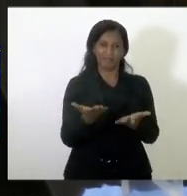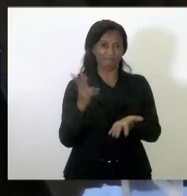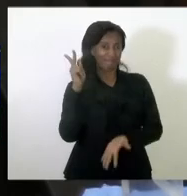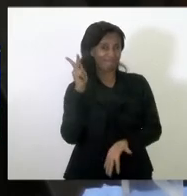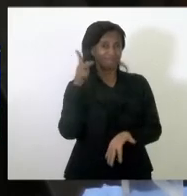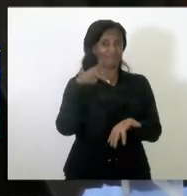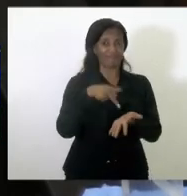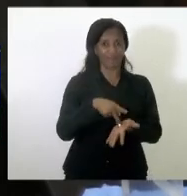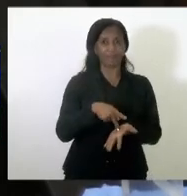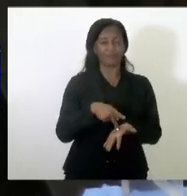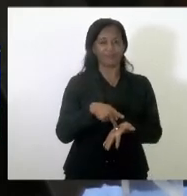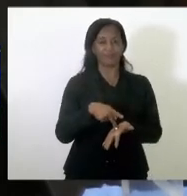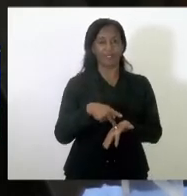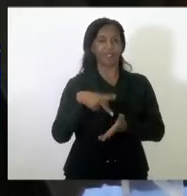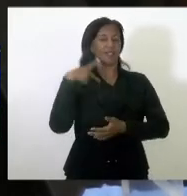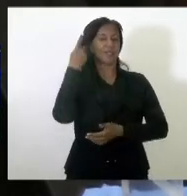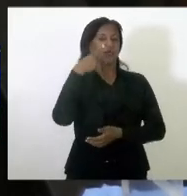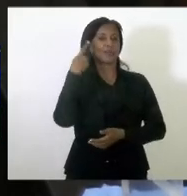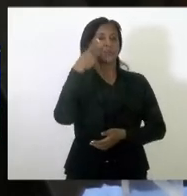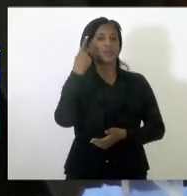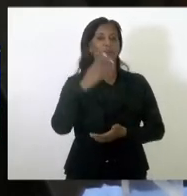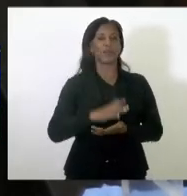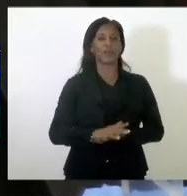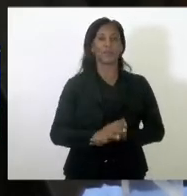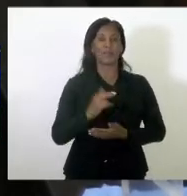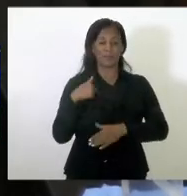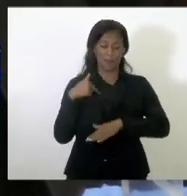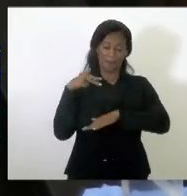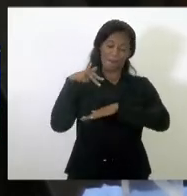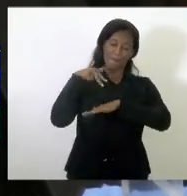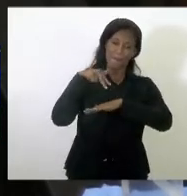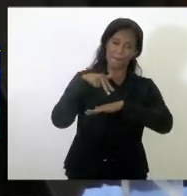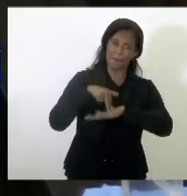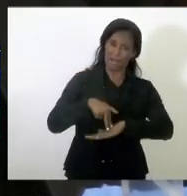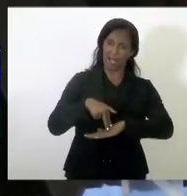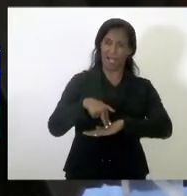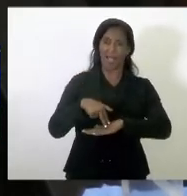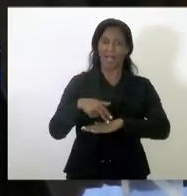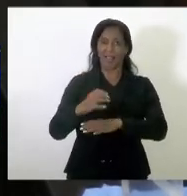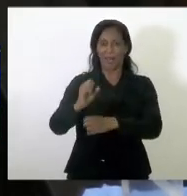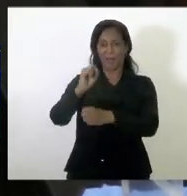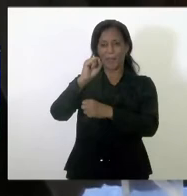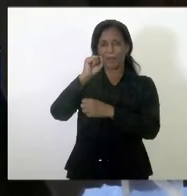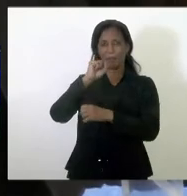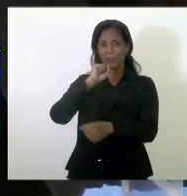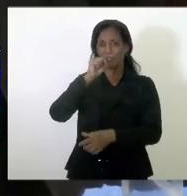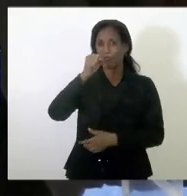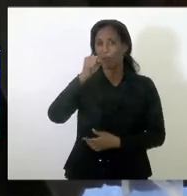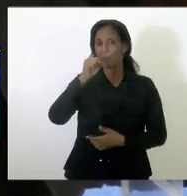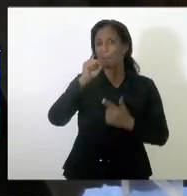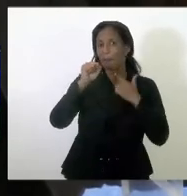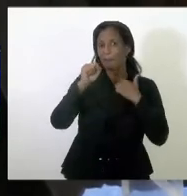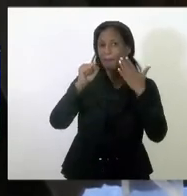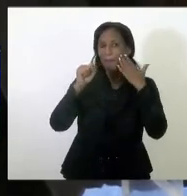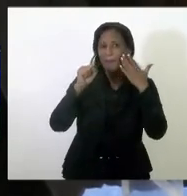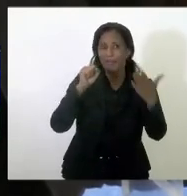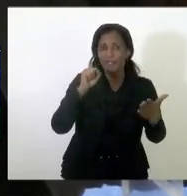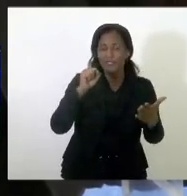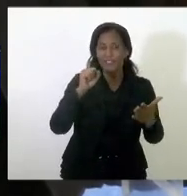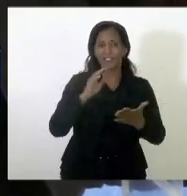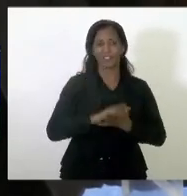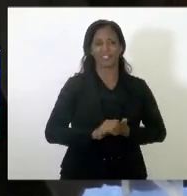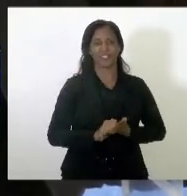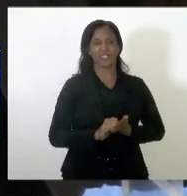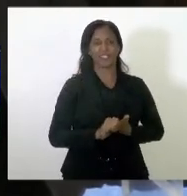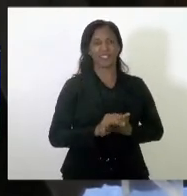oficial do Parlamento Fluminense em que uso esta tribuna, não o microfone de aparte, mas esta tribuna, para me manifestar